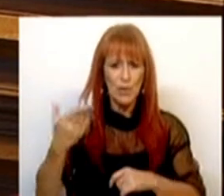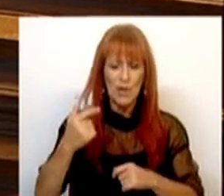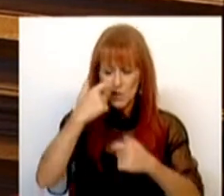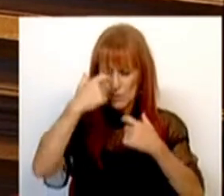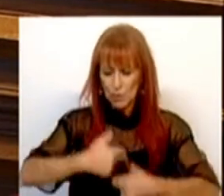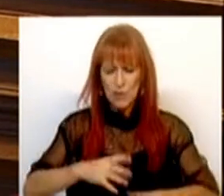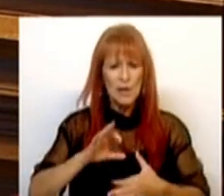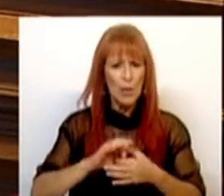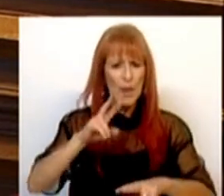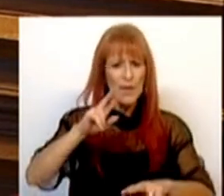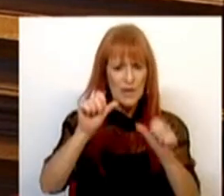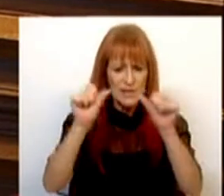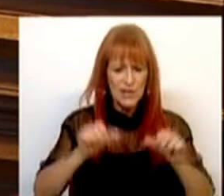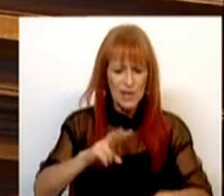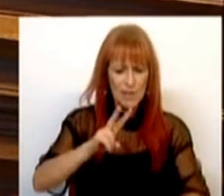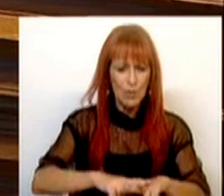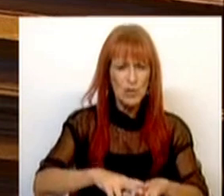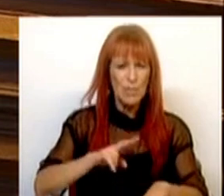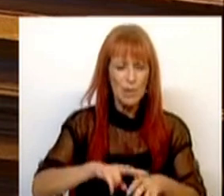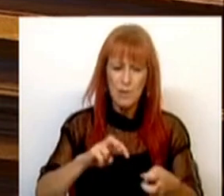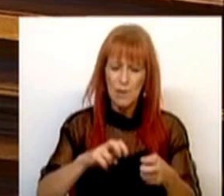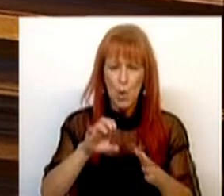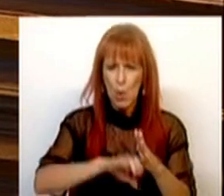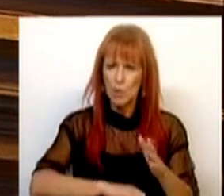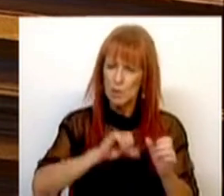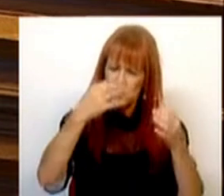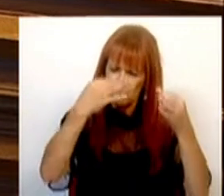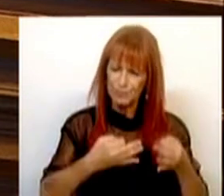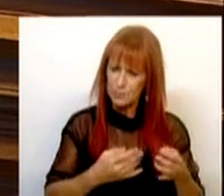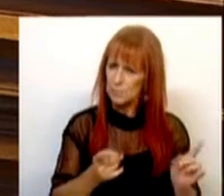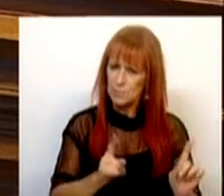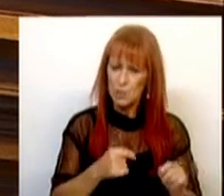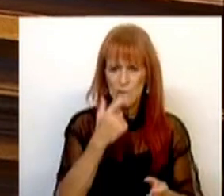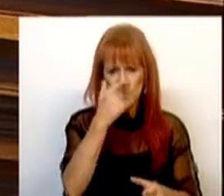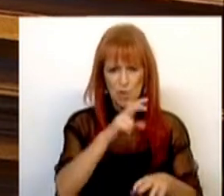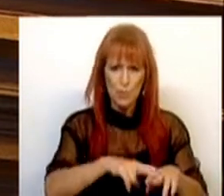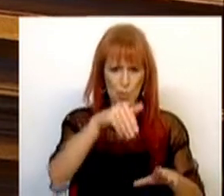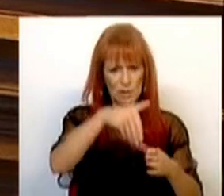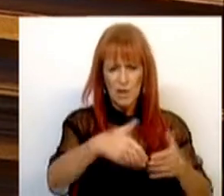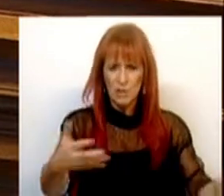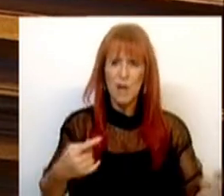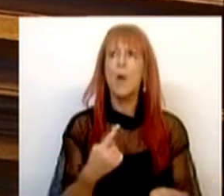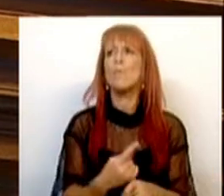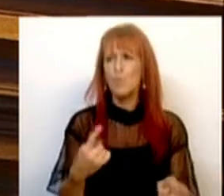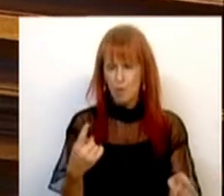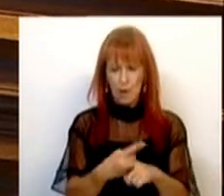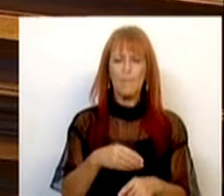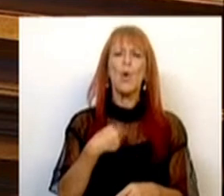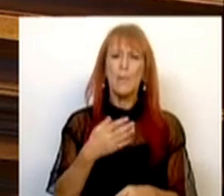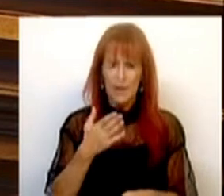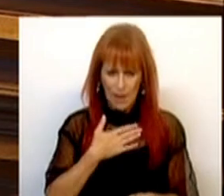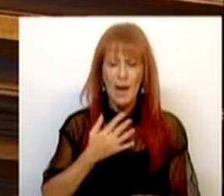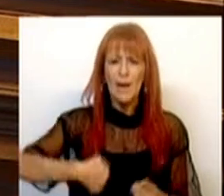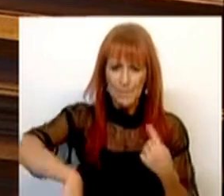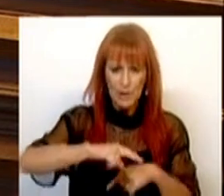do sistema prisional, nomeadamente às deficientes condições de dignidade aos seus reclusos. Este é motivo de grande preocupação para